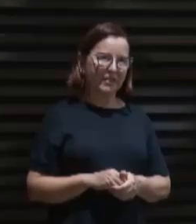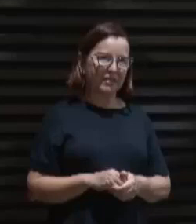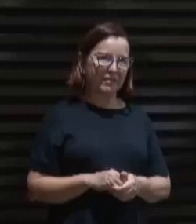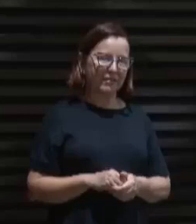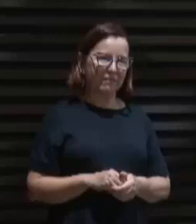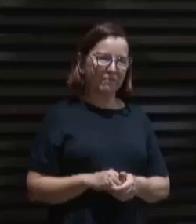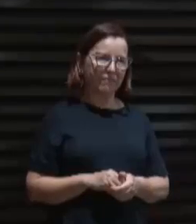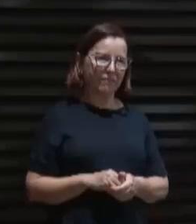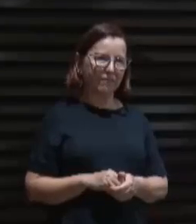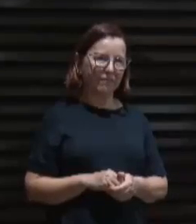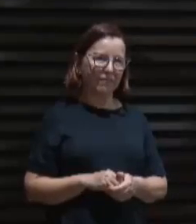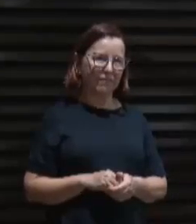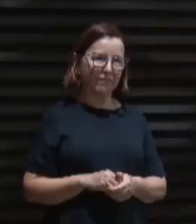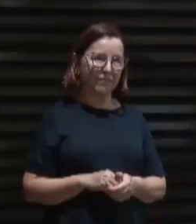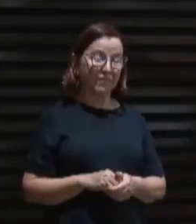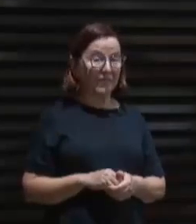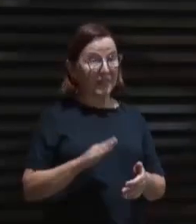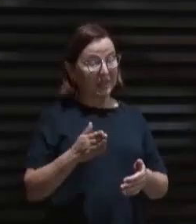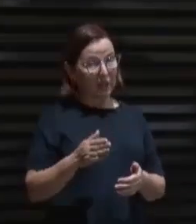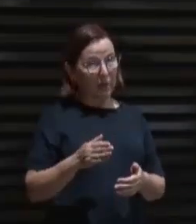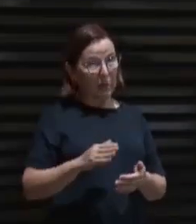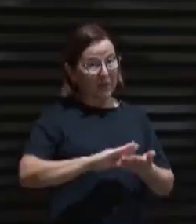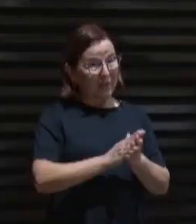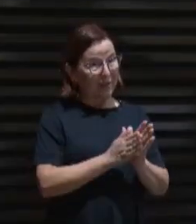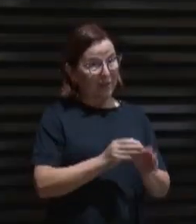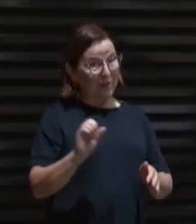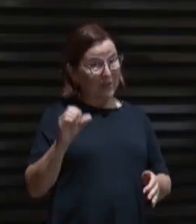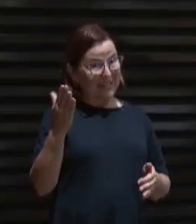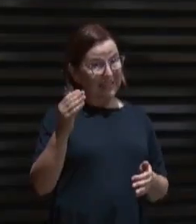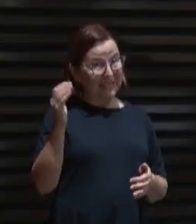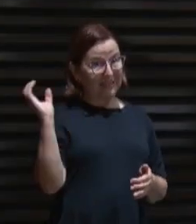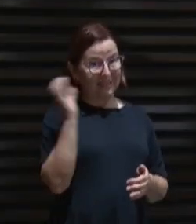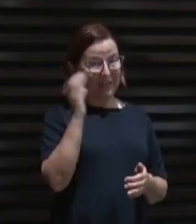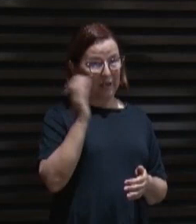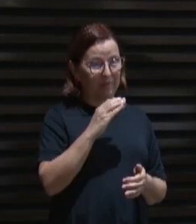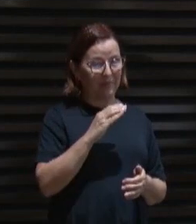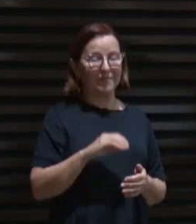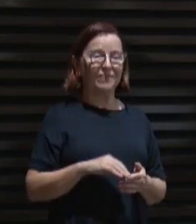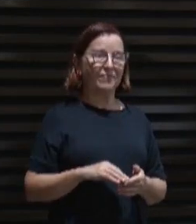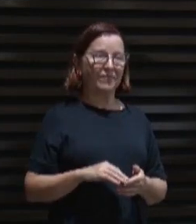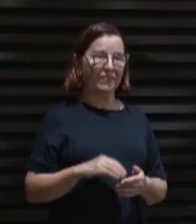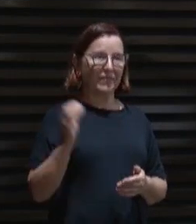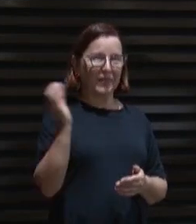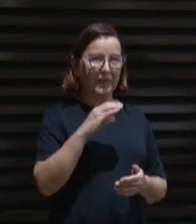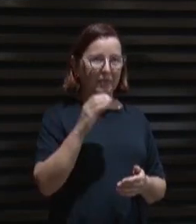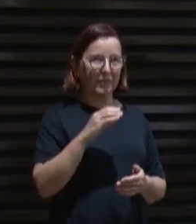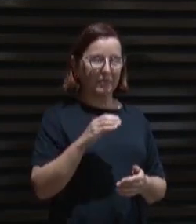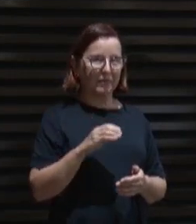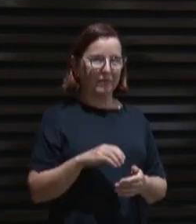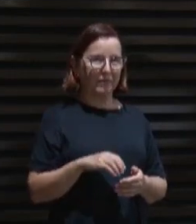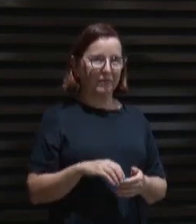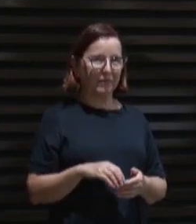Pelo que a sua destruição virá repentinamente. Subitamente será